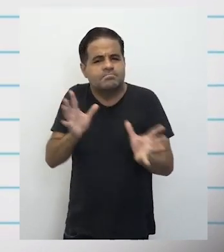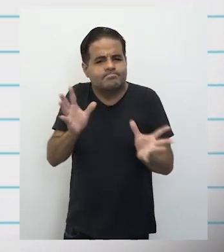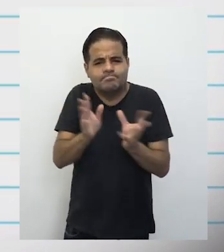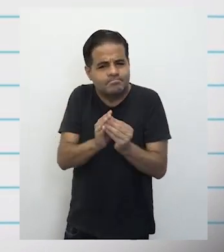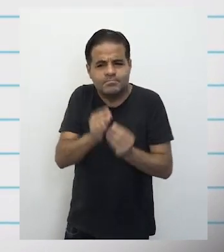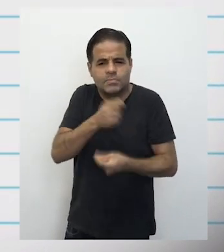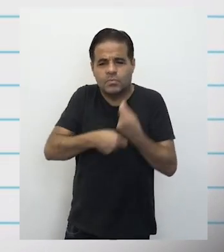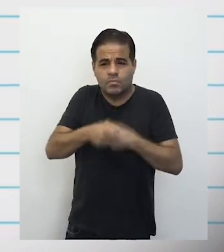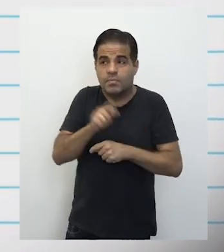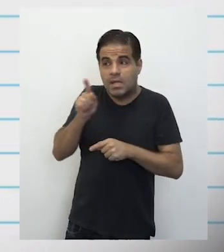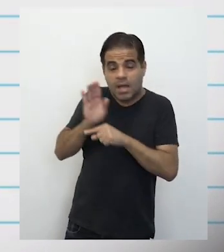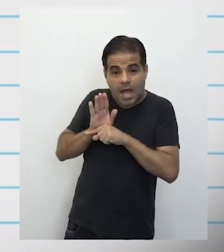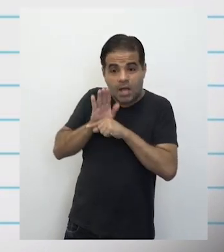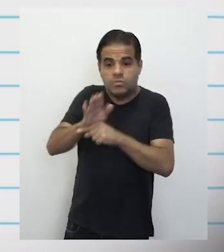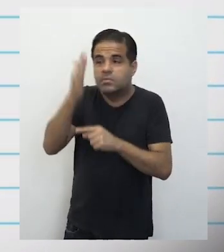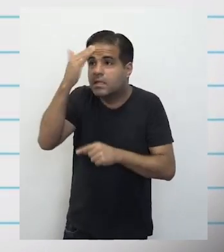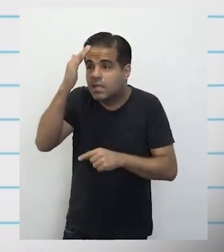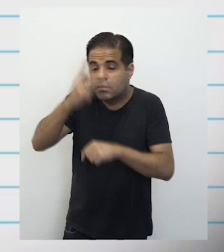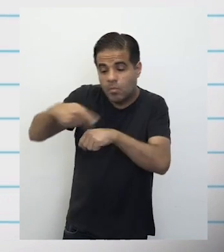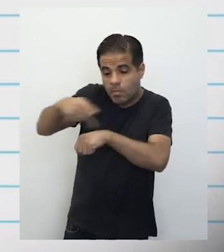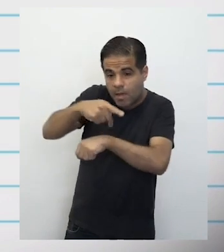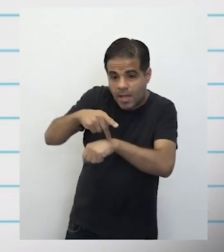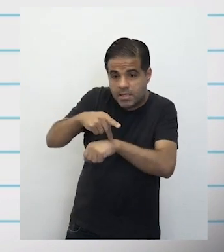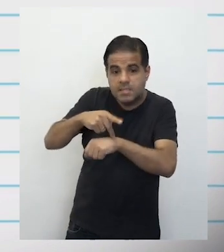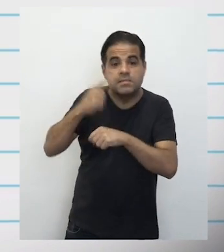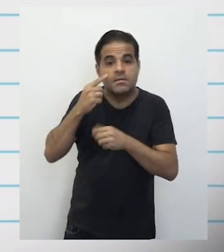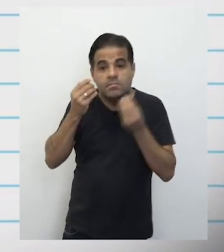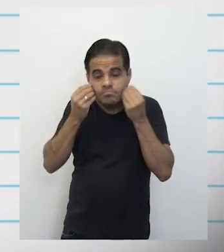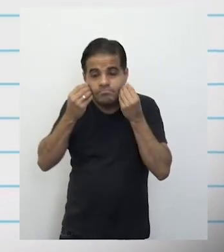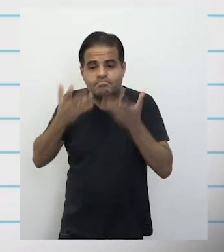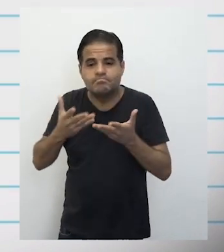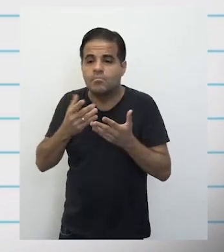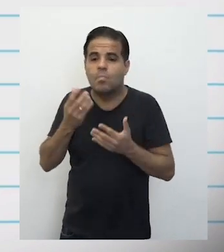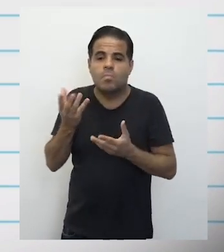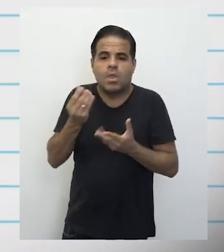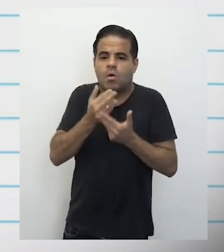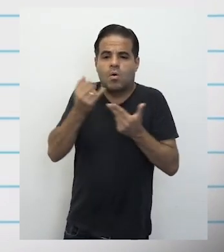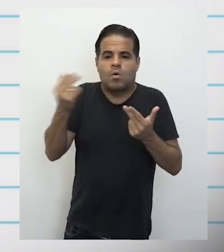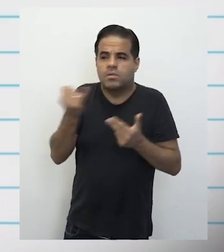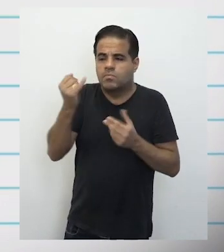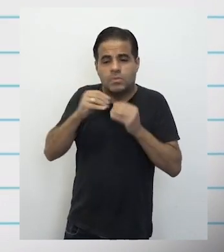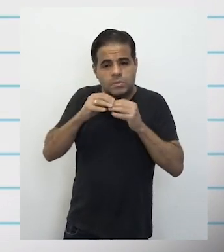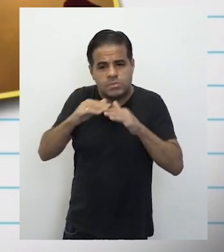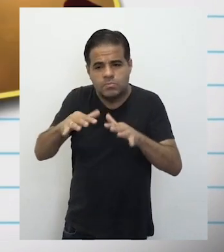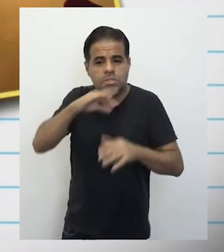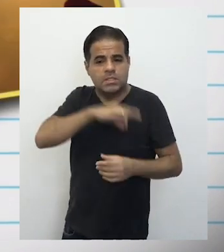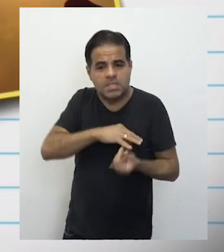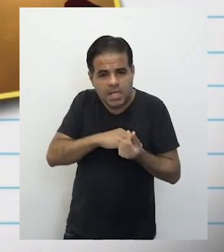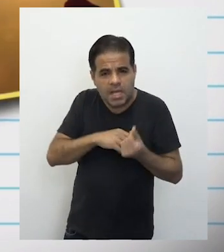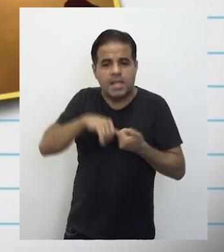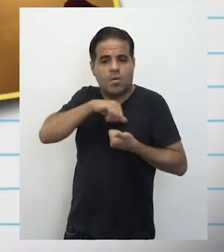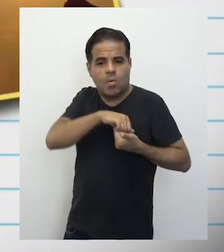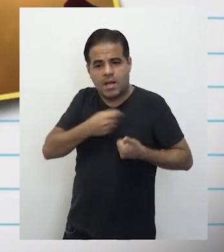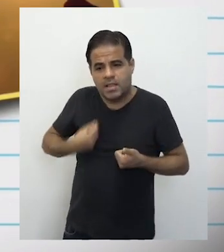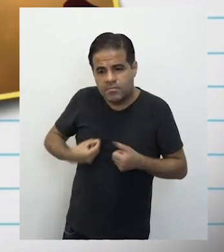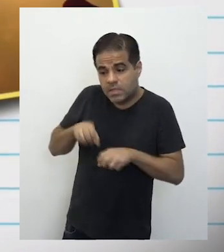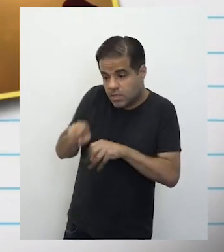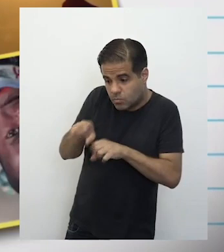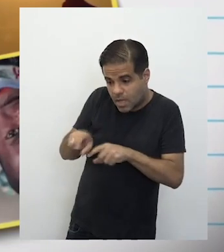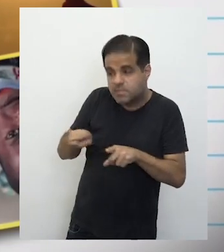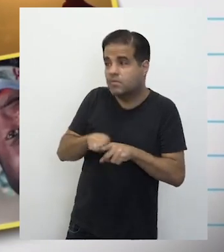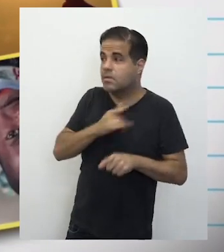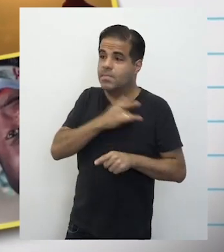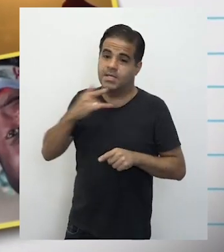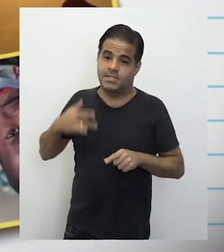economia. Ele ajuda a compreender um país, mas não expressa importantes fatores como distribuição de renda, qualidade de vida, educação e